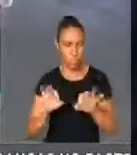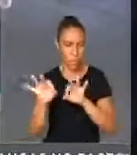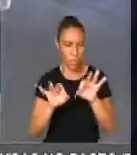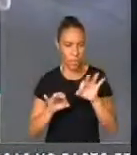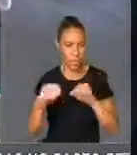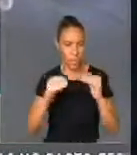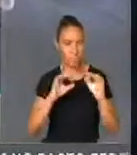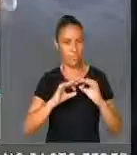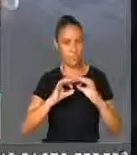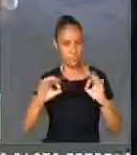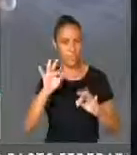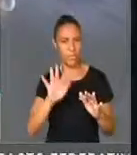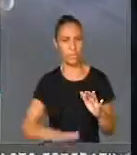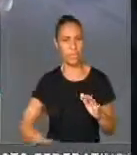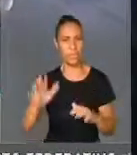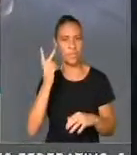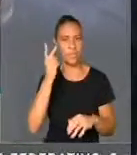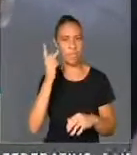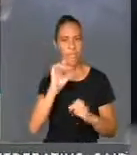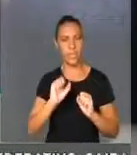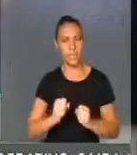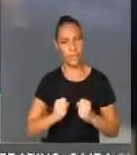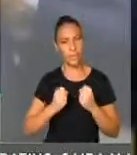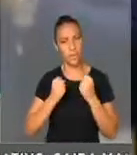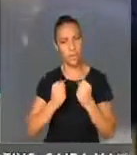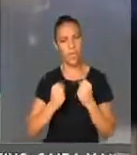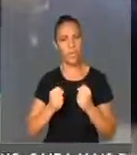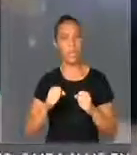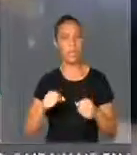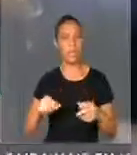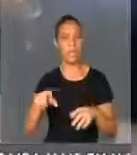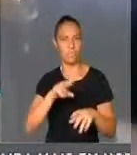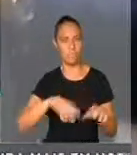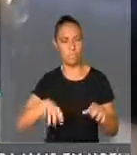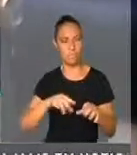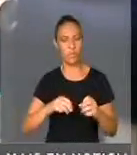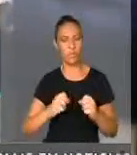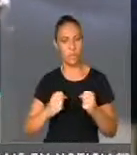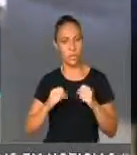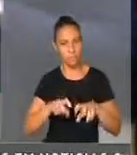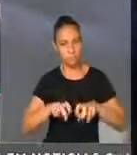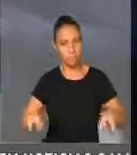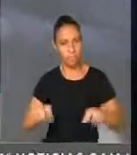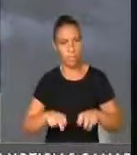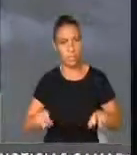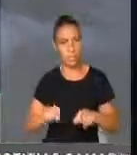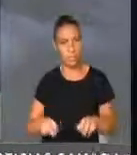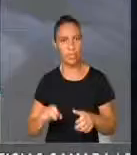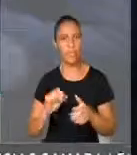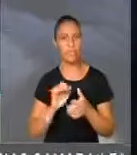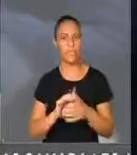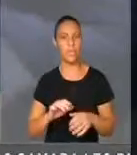verticalizada, federalizada, para que fortaleça as nossas bancadas e possa, assim, também